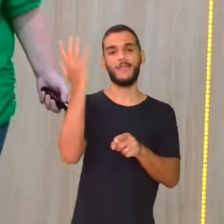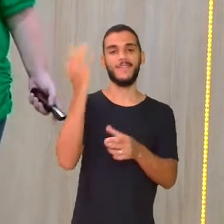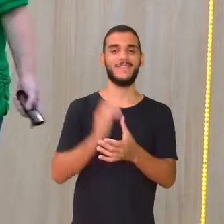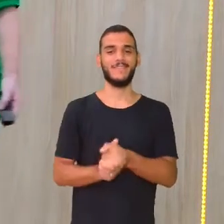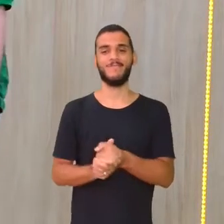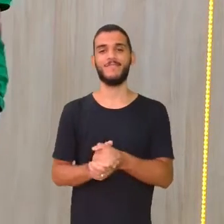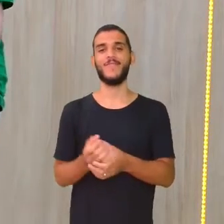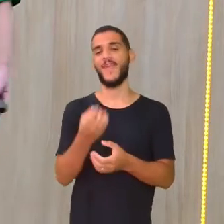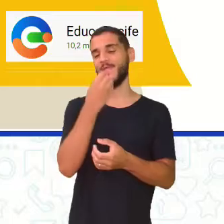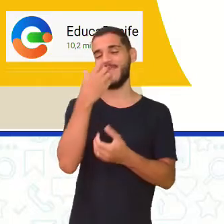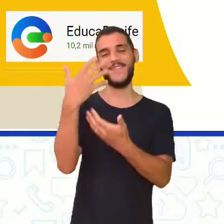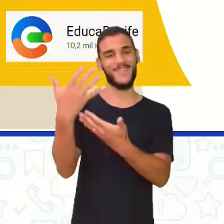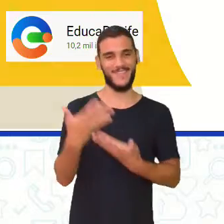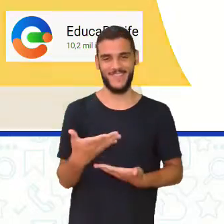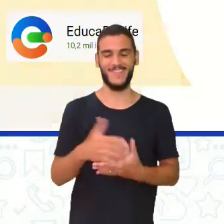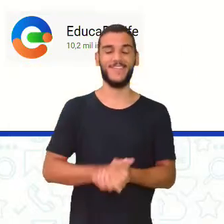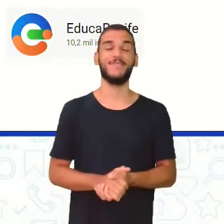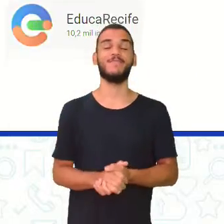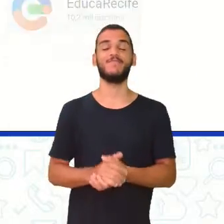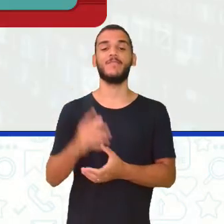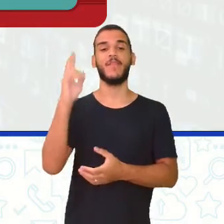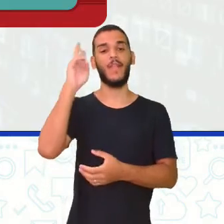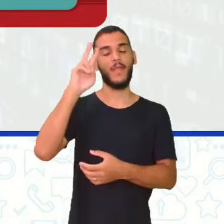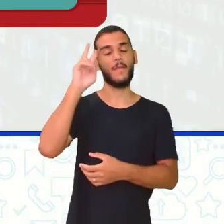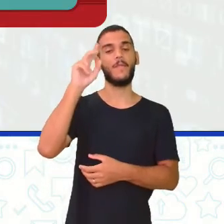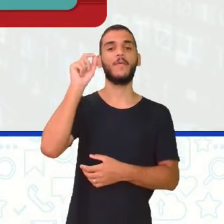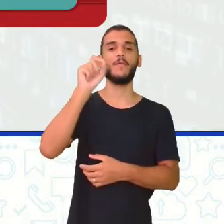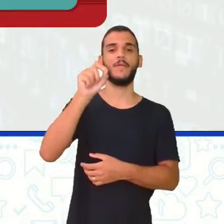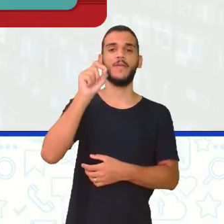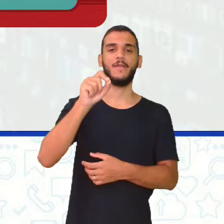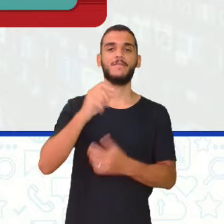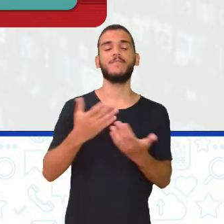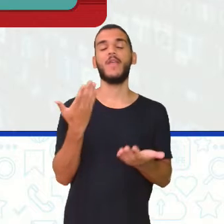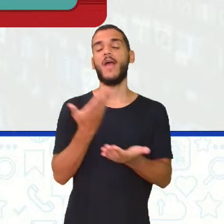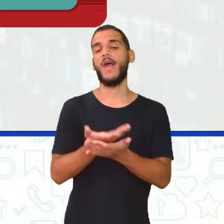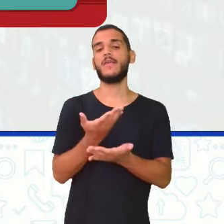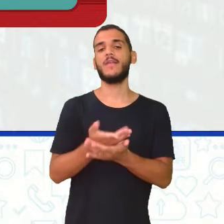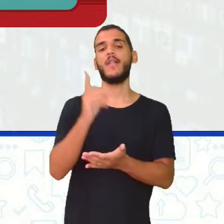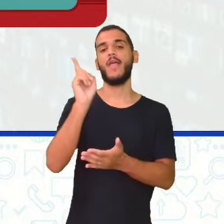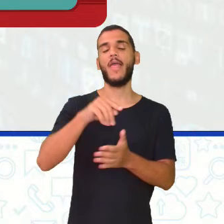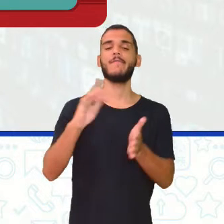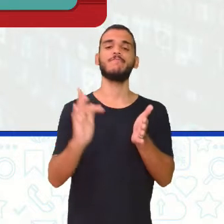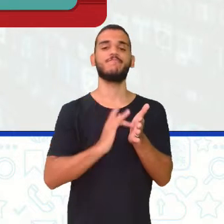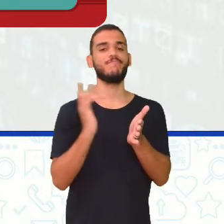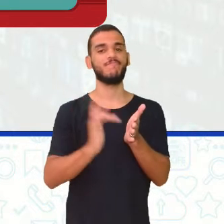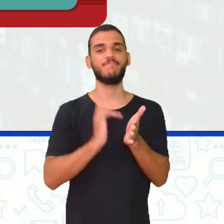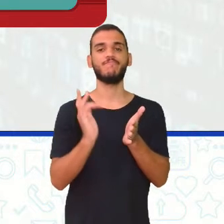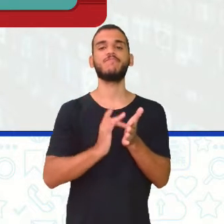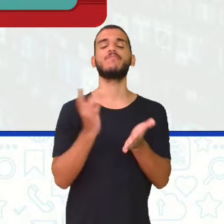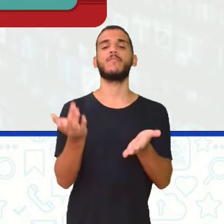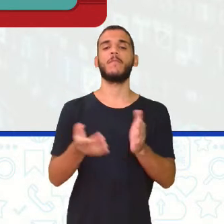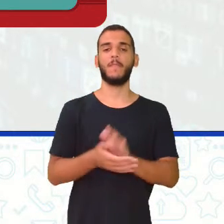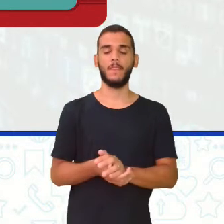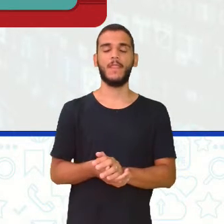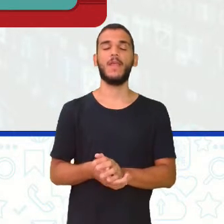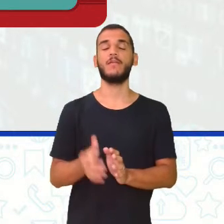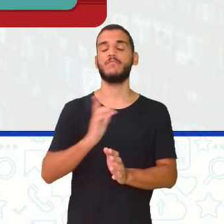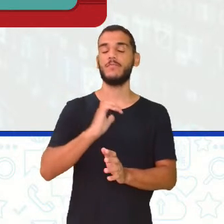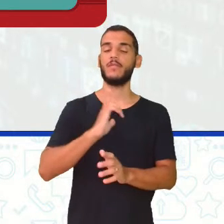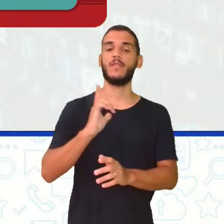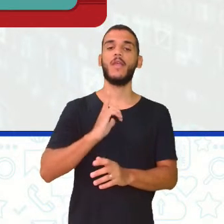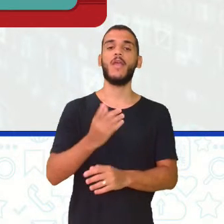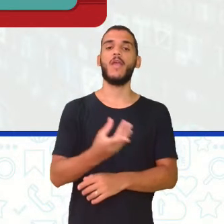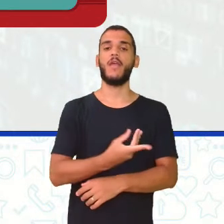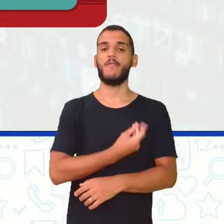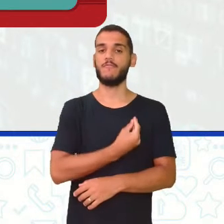nosso canal. Lembrando que nossas aulas são digitais, passam agora ao